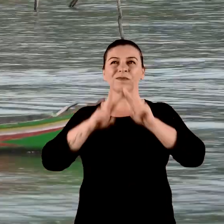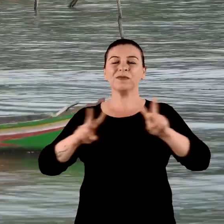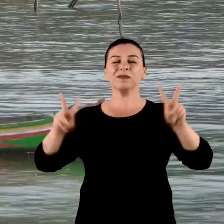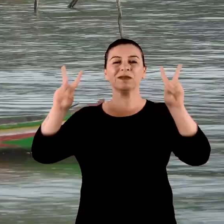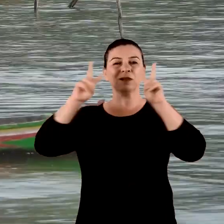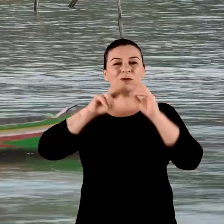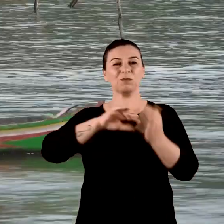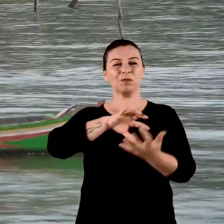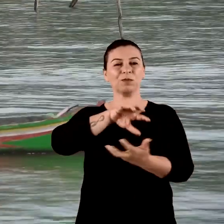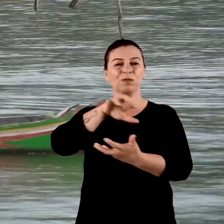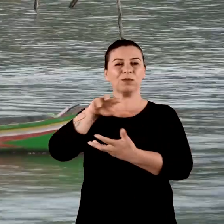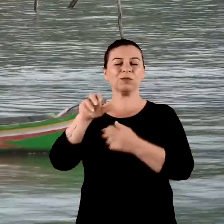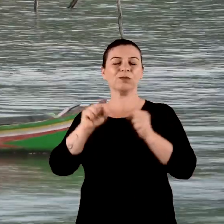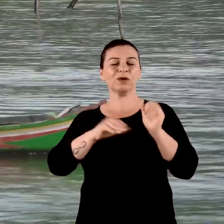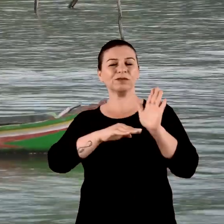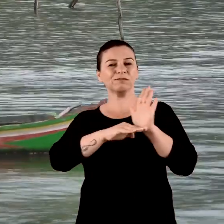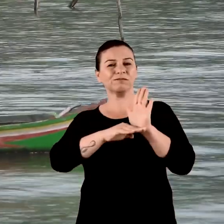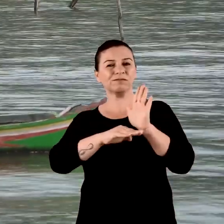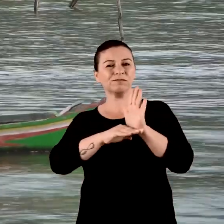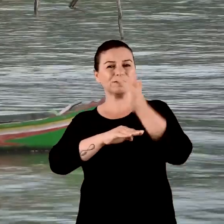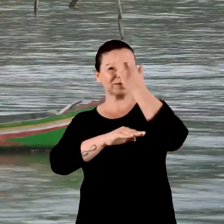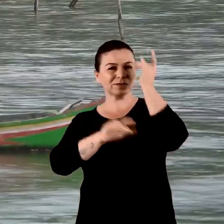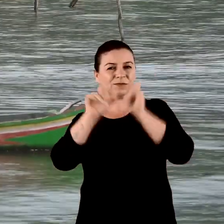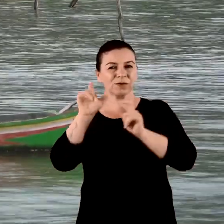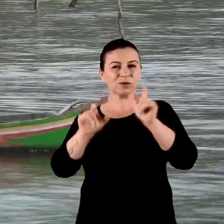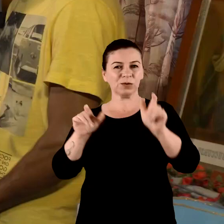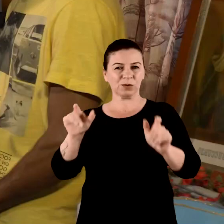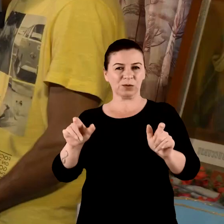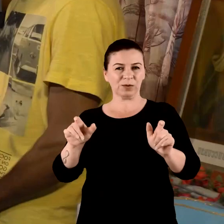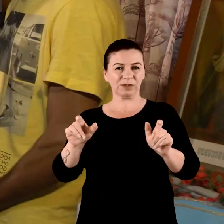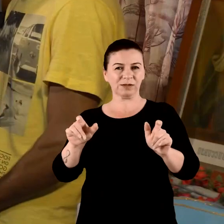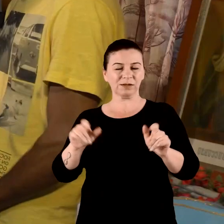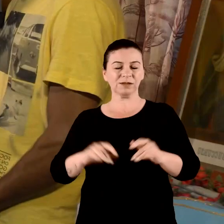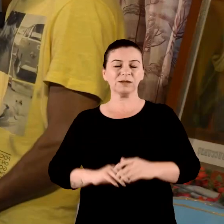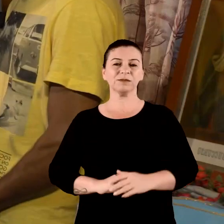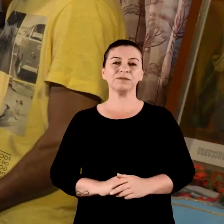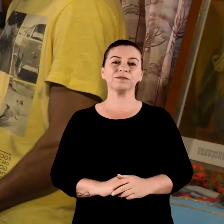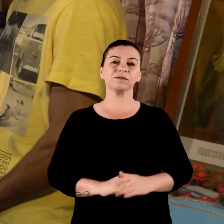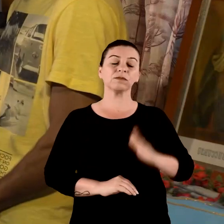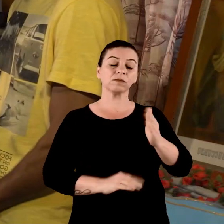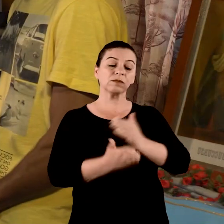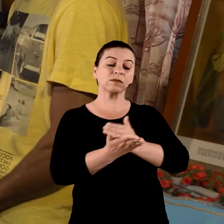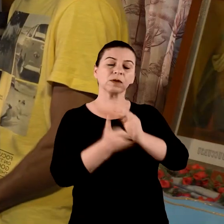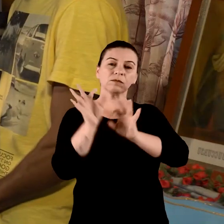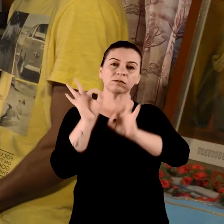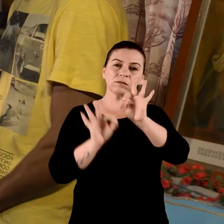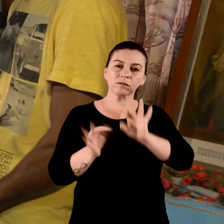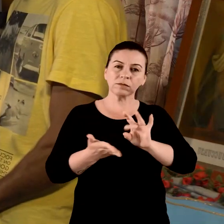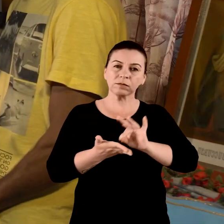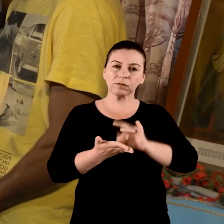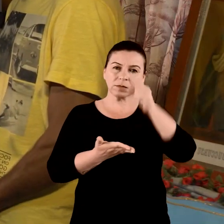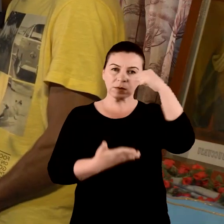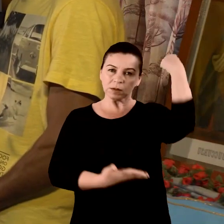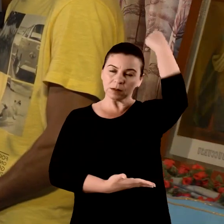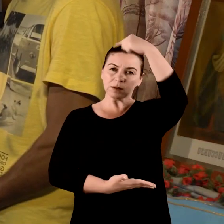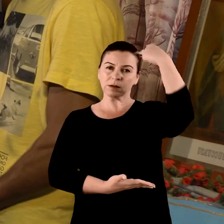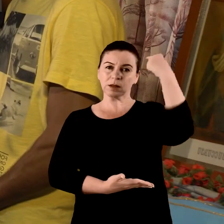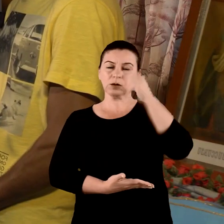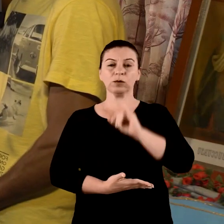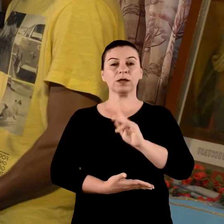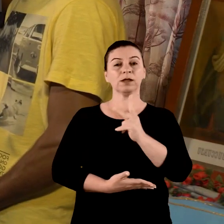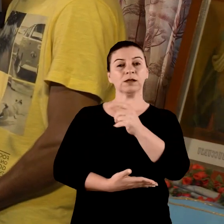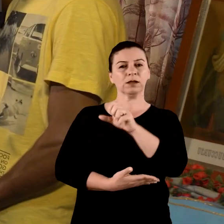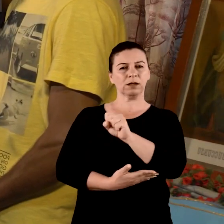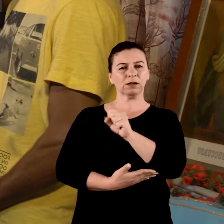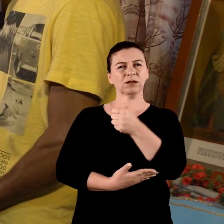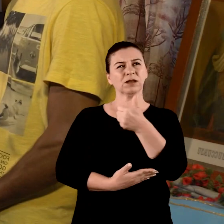de mundo, muitas vezes você pode contribuir com outras pessoas. Quando eu comecei a restaurar Santo nas Ilhas, há 10 anos